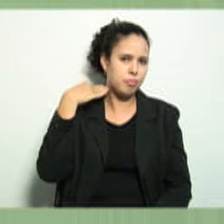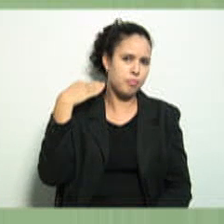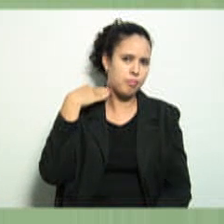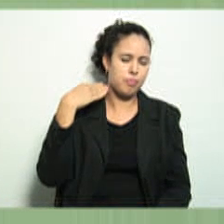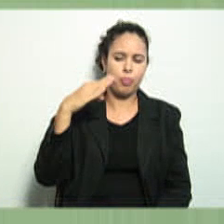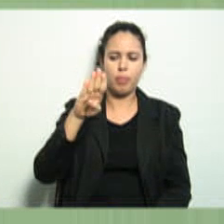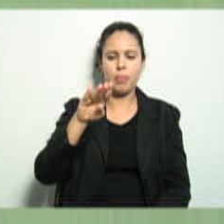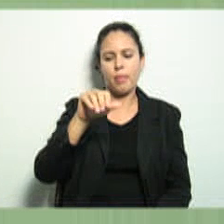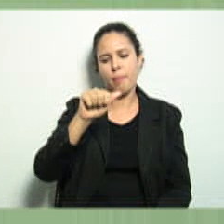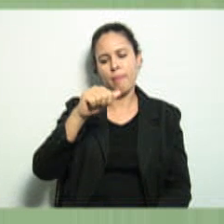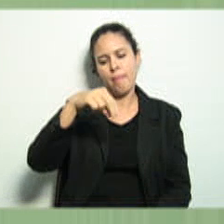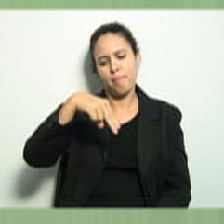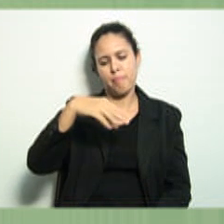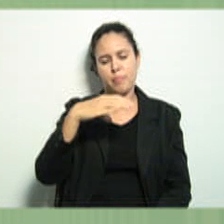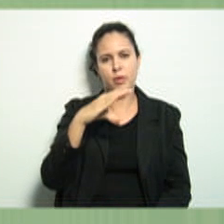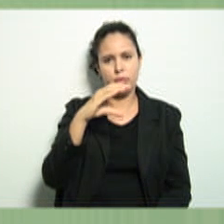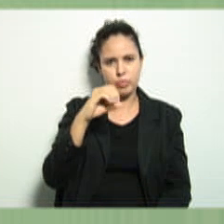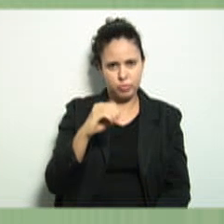financeiros.